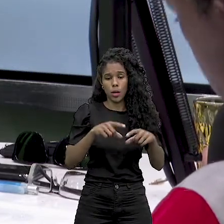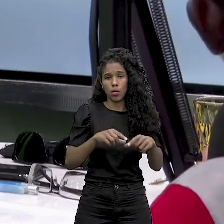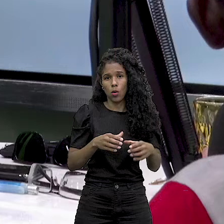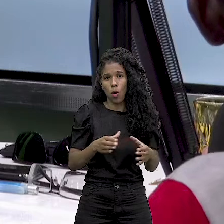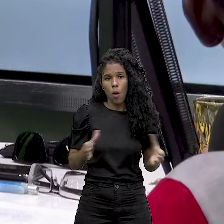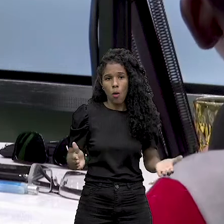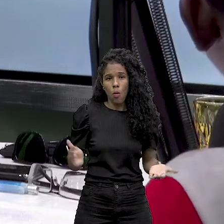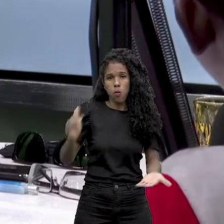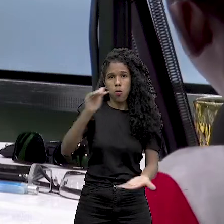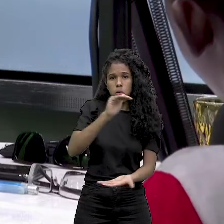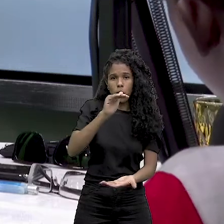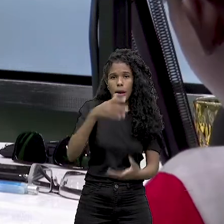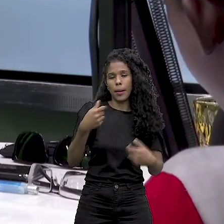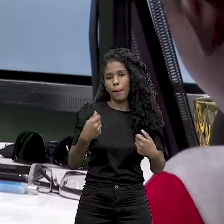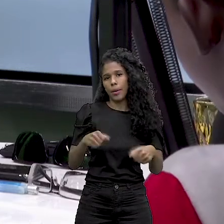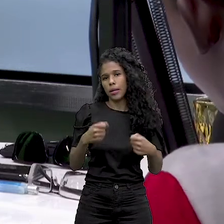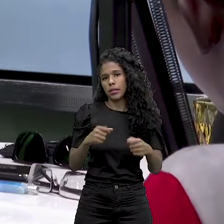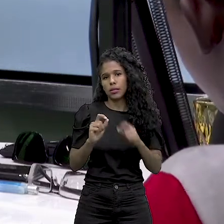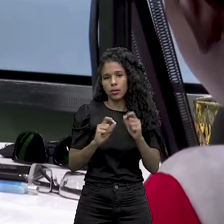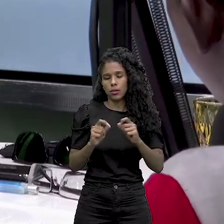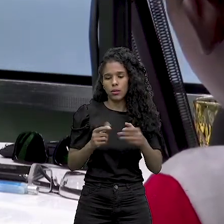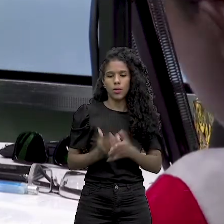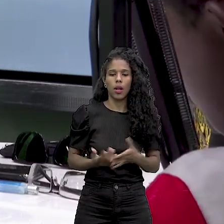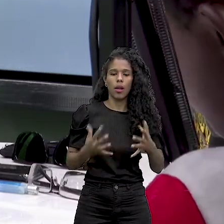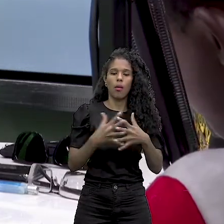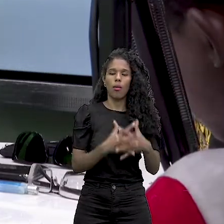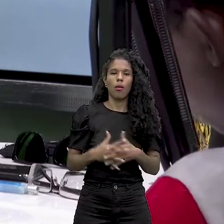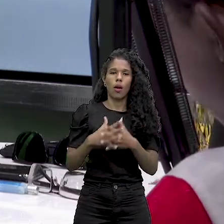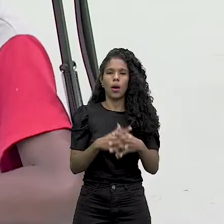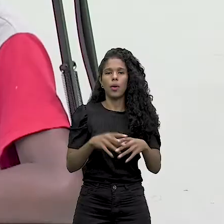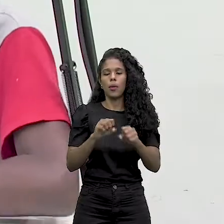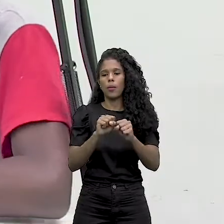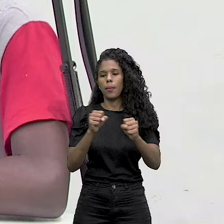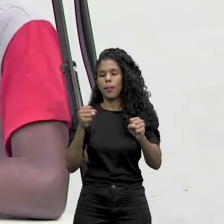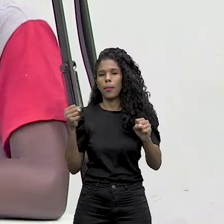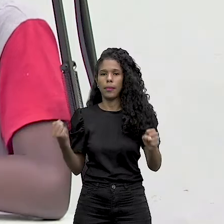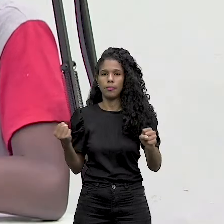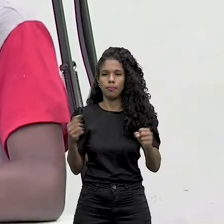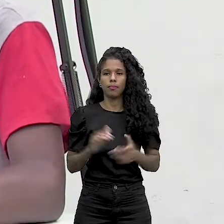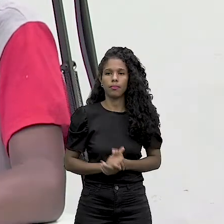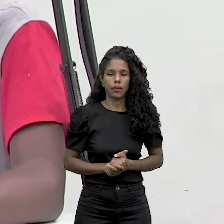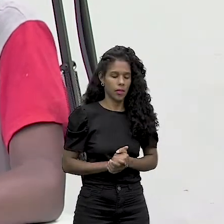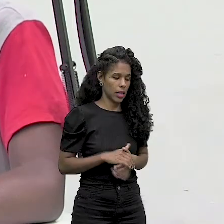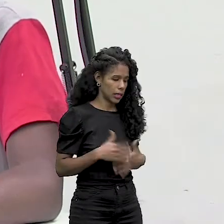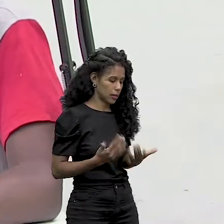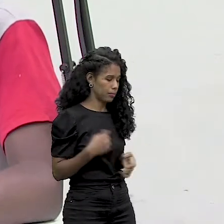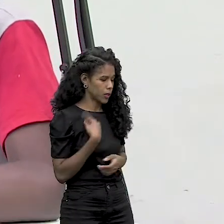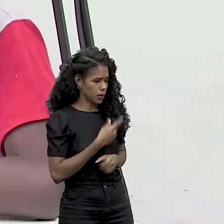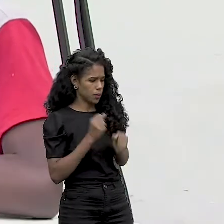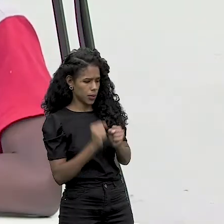econômica, e essa circulação econômica é chamada de globalização. A gente pode dizer que o capitalismo se desenvolveu a partir